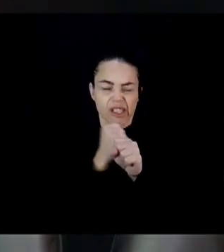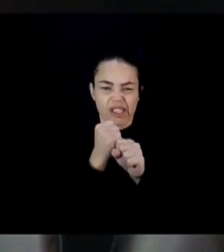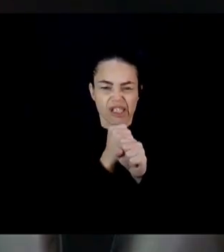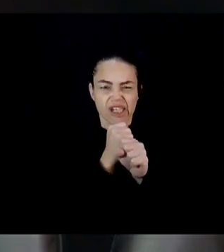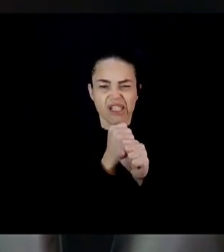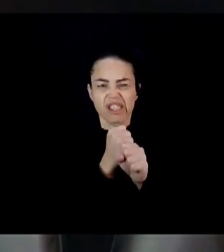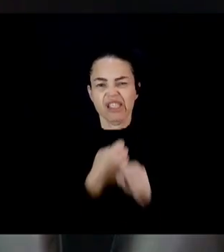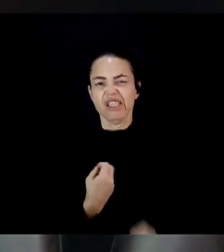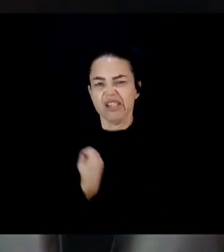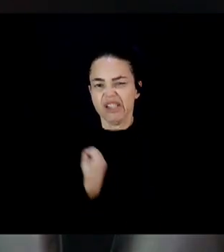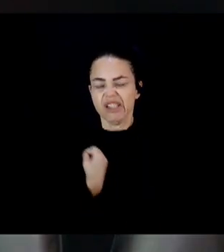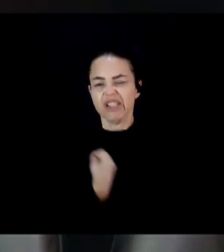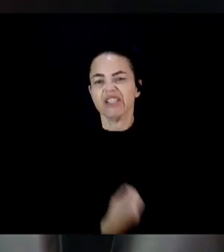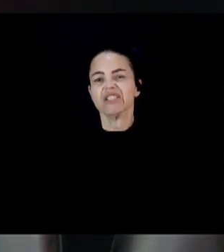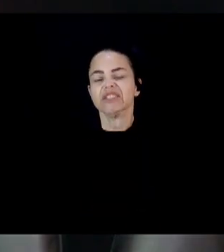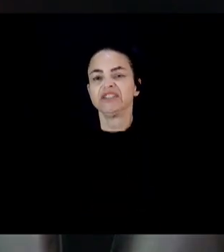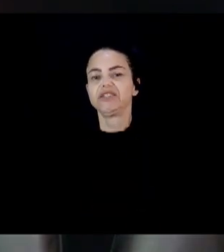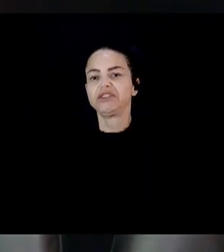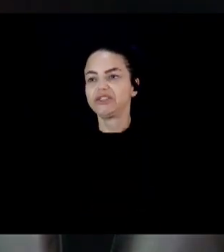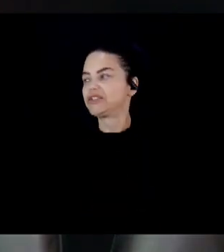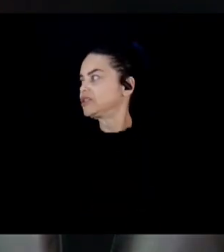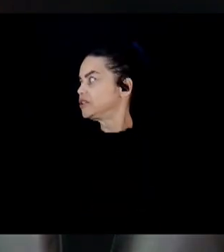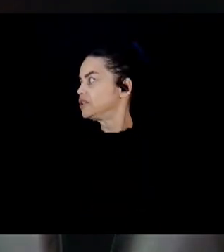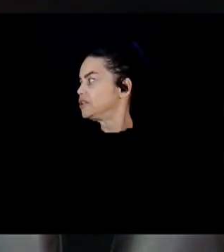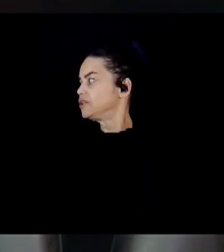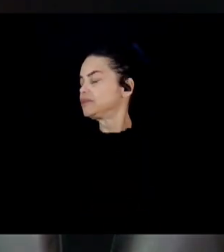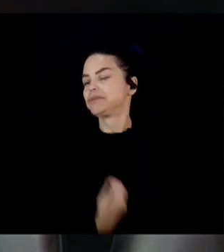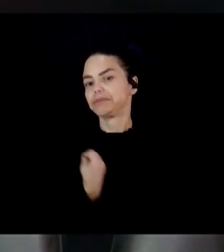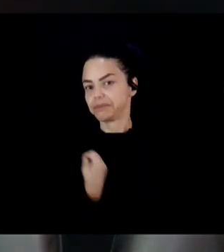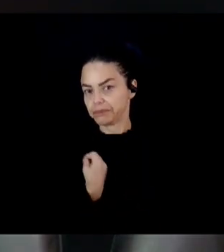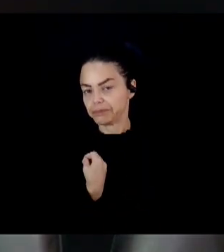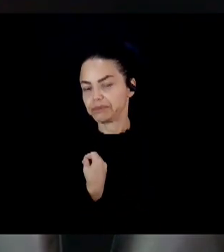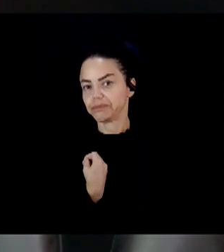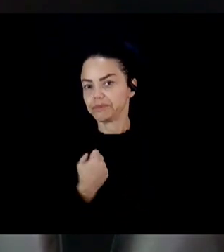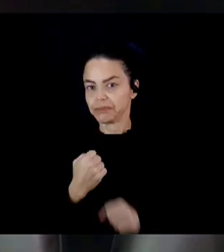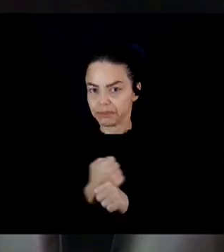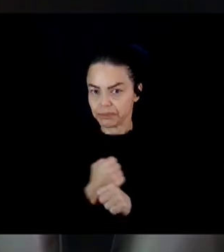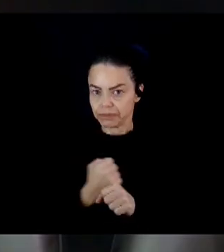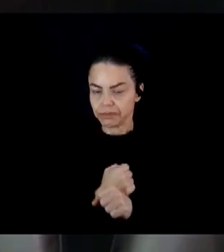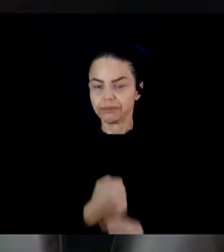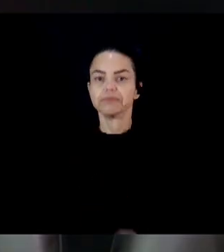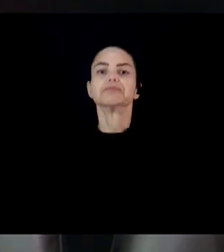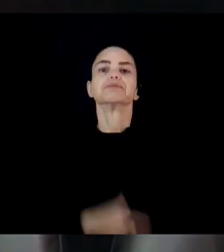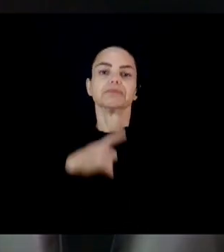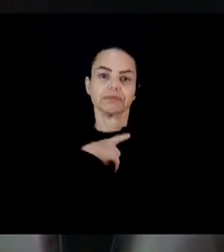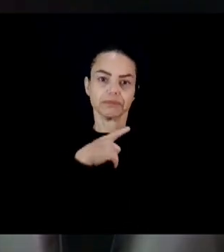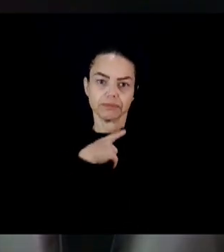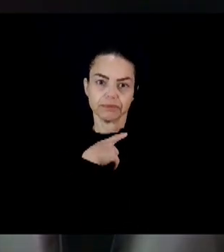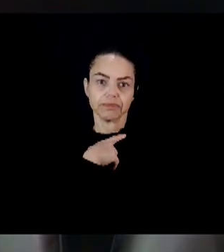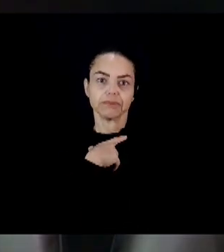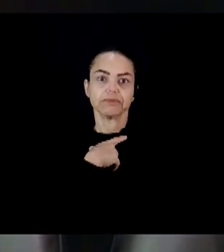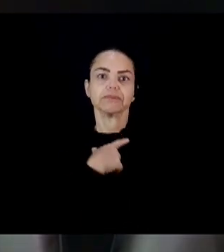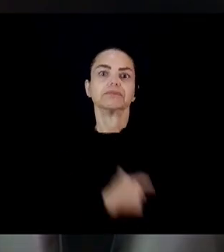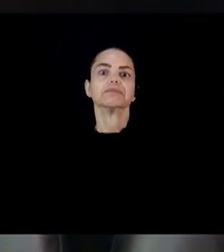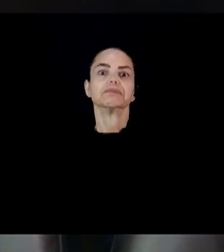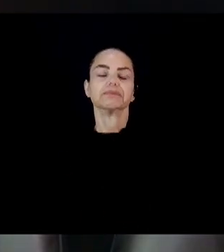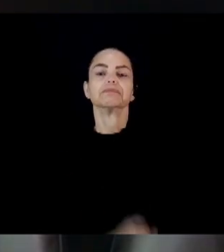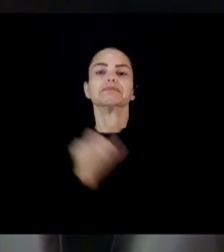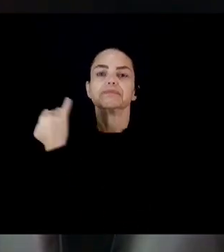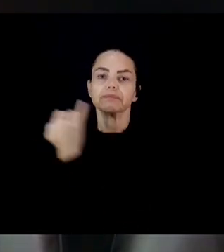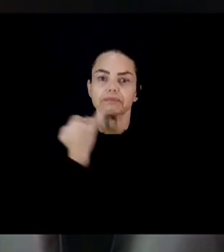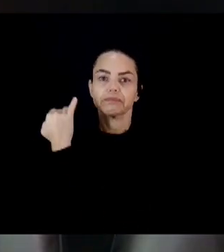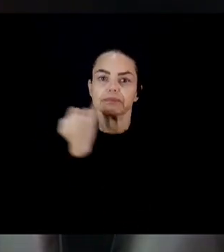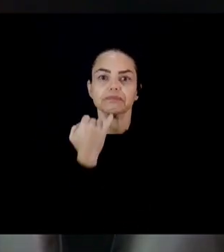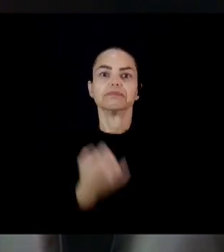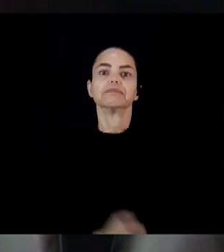né? E para acrescentar vida aos nossos anos, né, nós temos aí que ter algo importante que